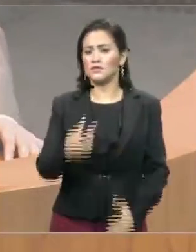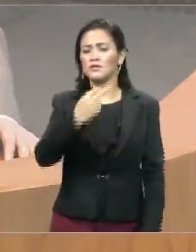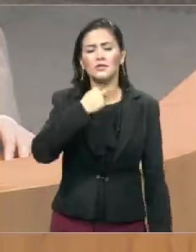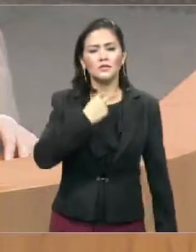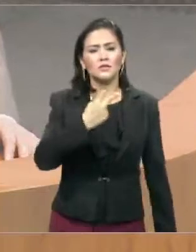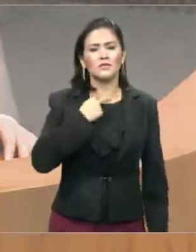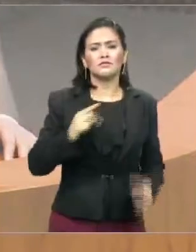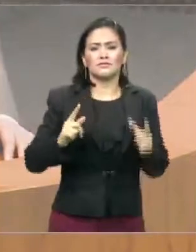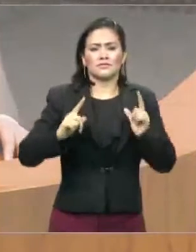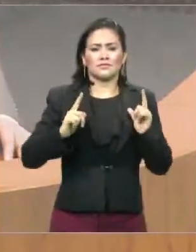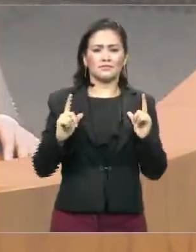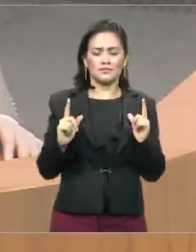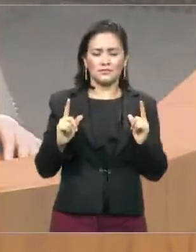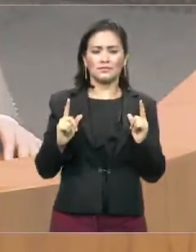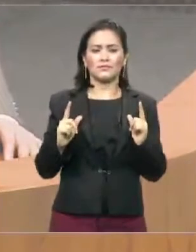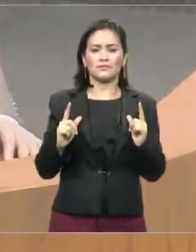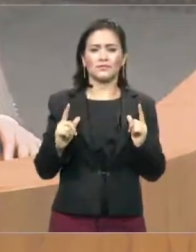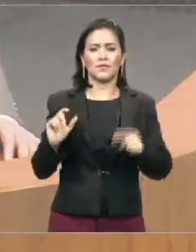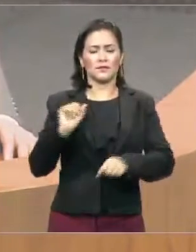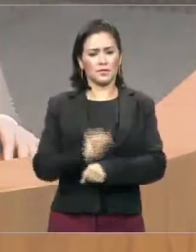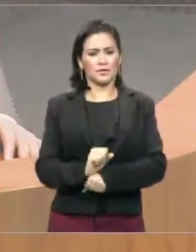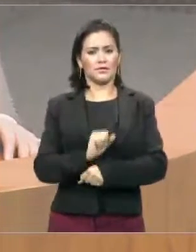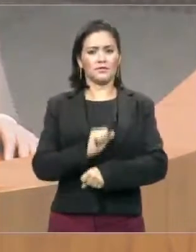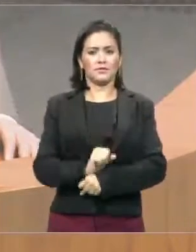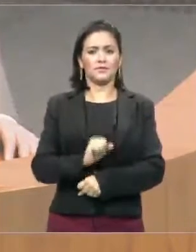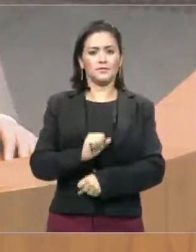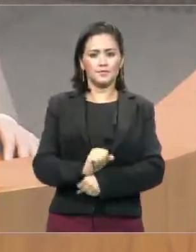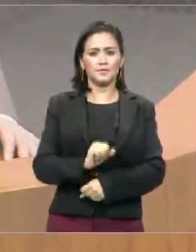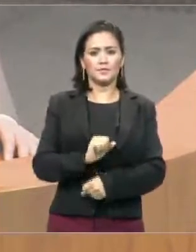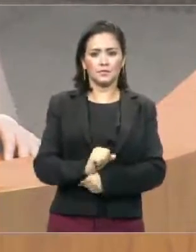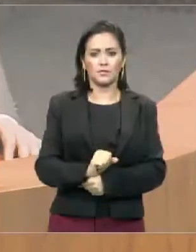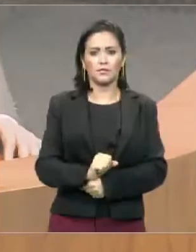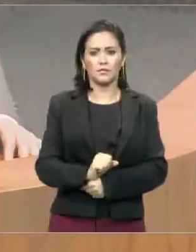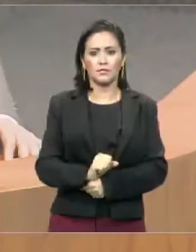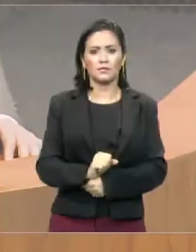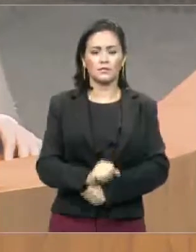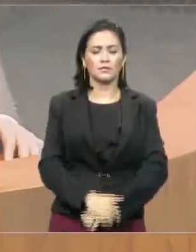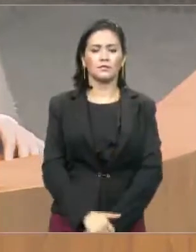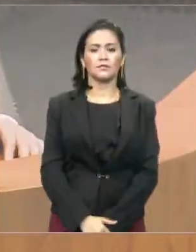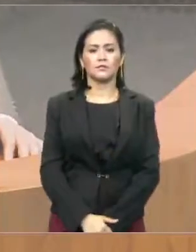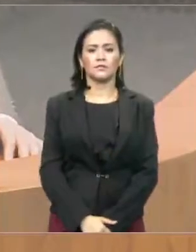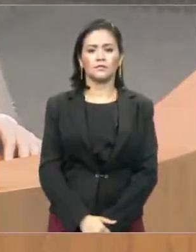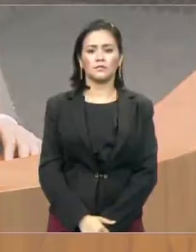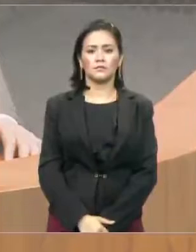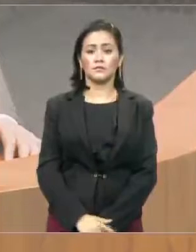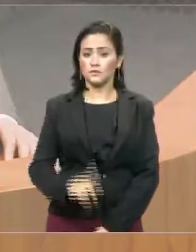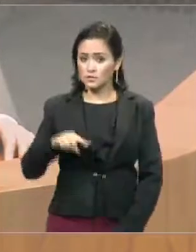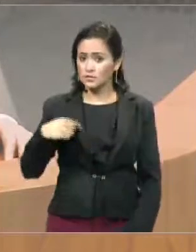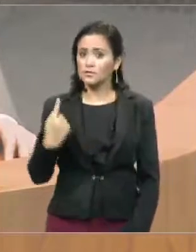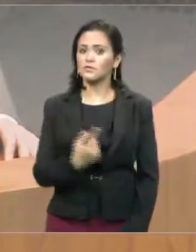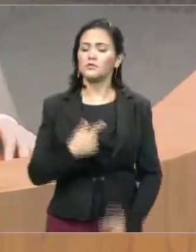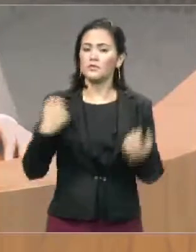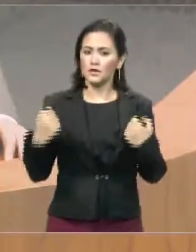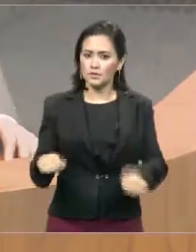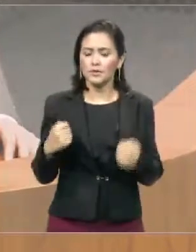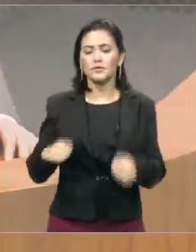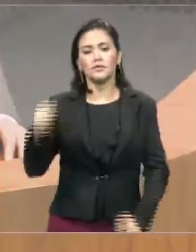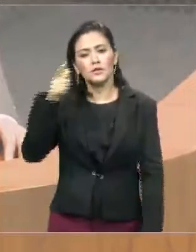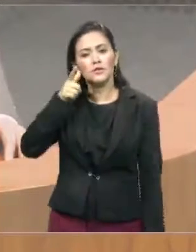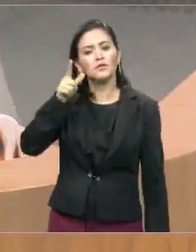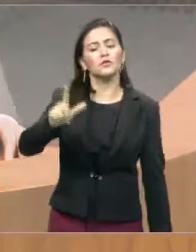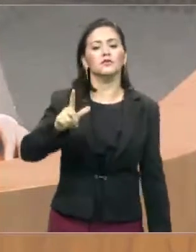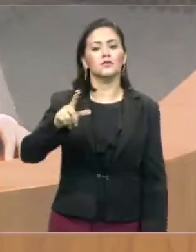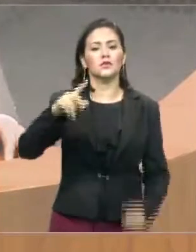perder esta luta contra quem quer que seja. Nós temos que conquistar o direito